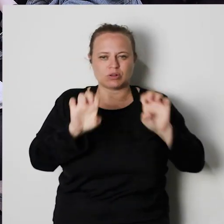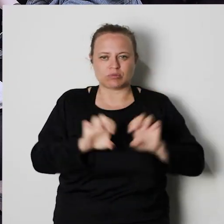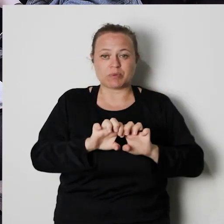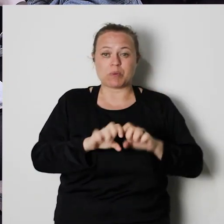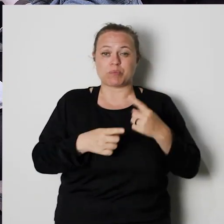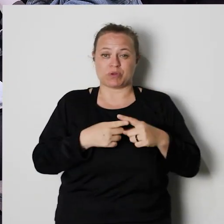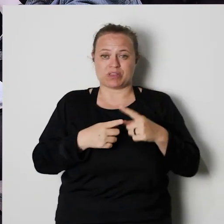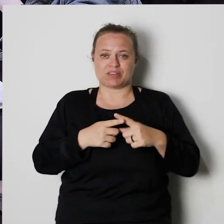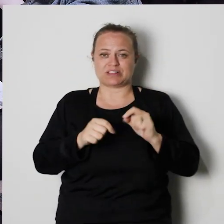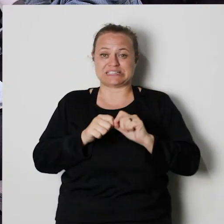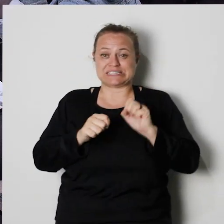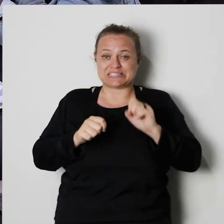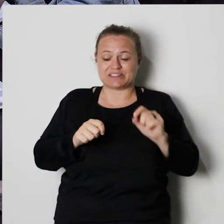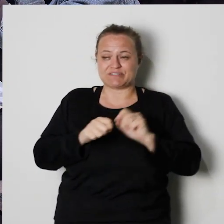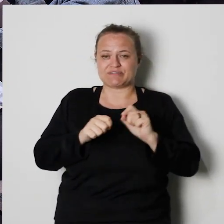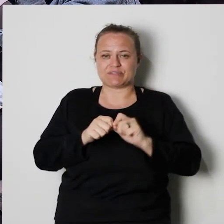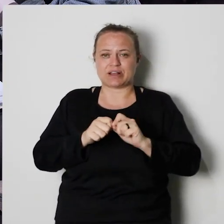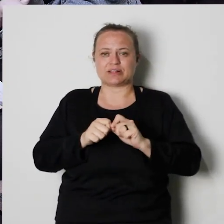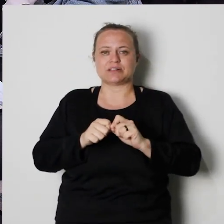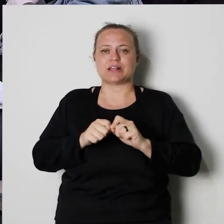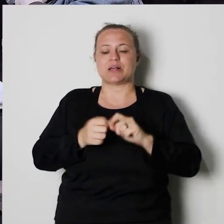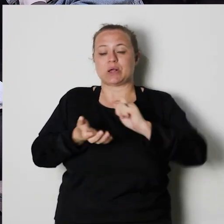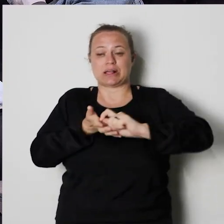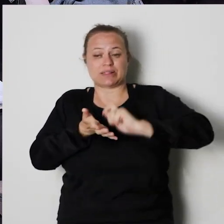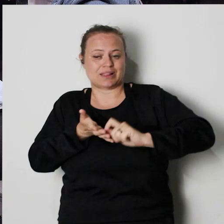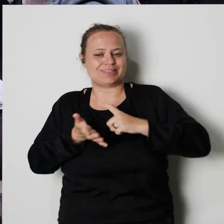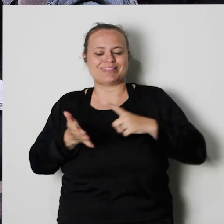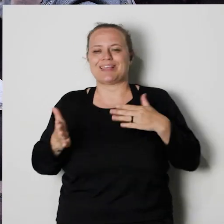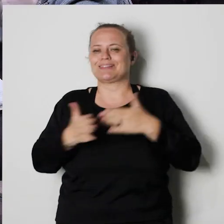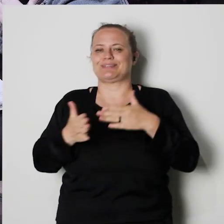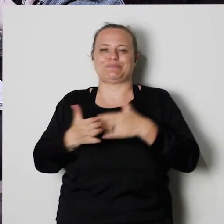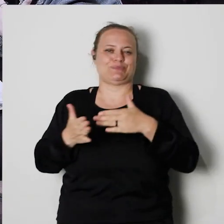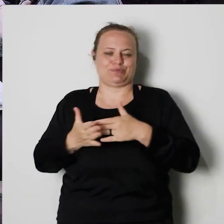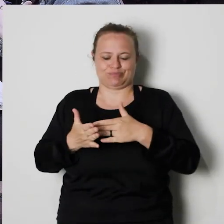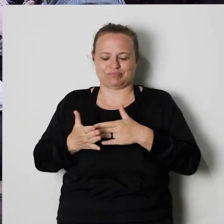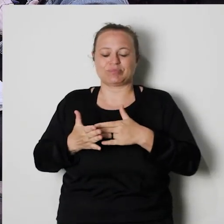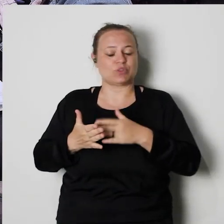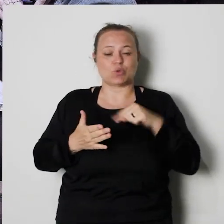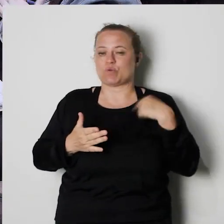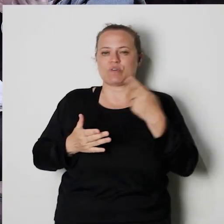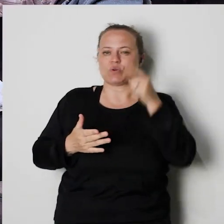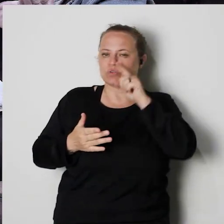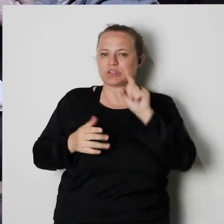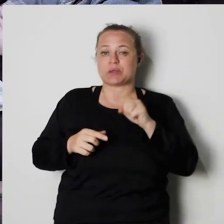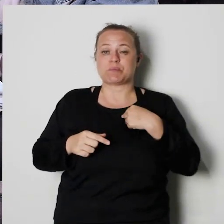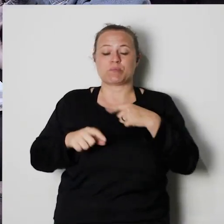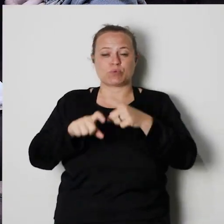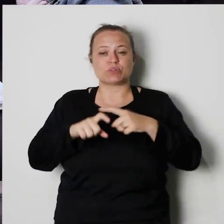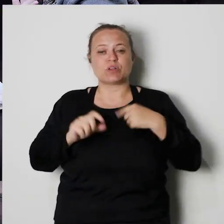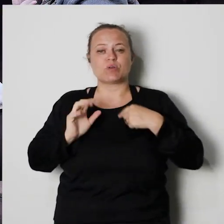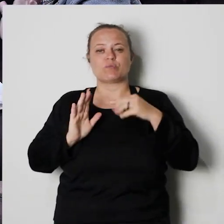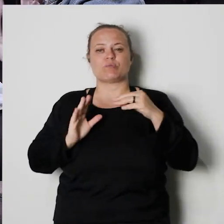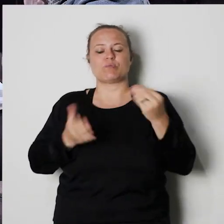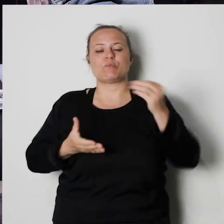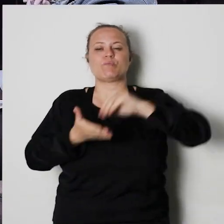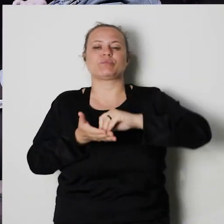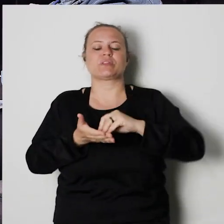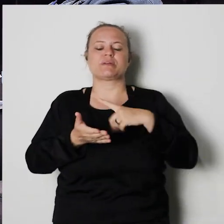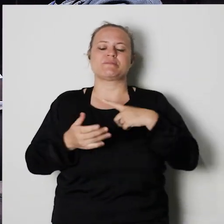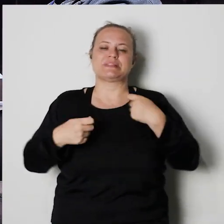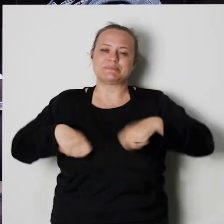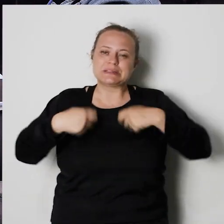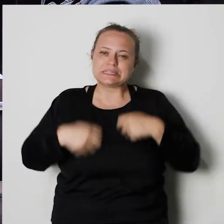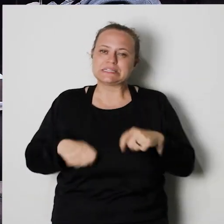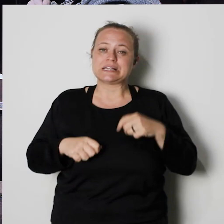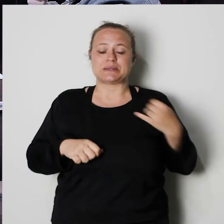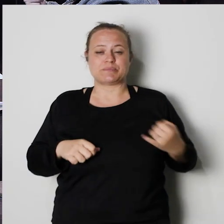e um sistema estruturado, porque você fazer mapeamento no Google Forms tem um limite. Você não vai conseguir, no caderninho muito menos. Então